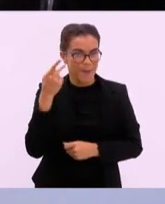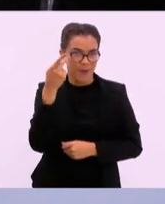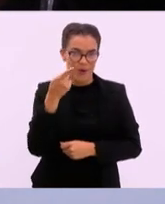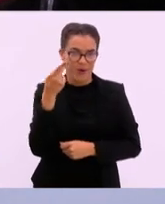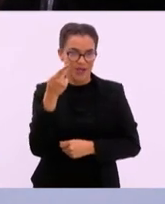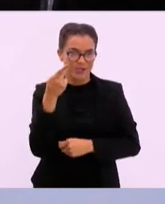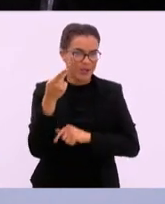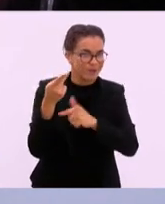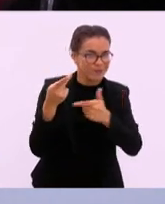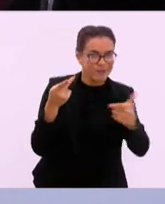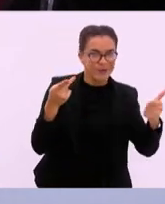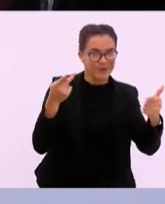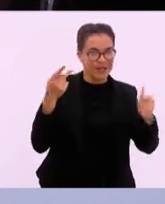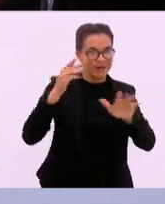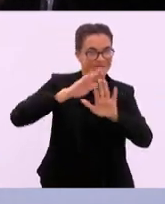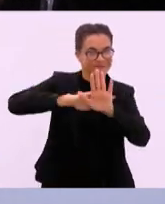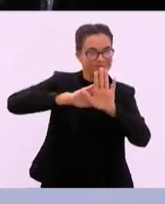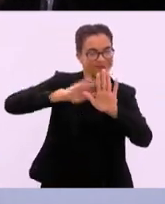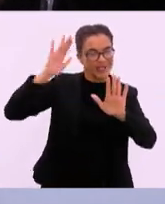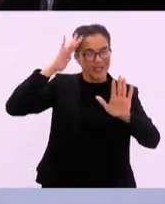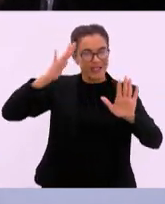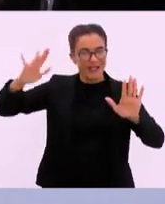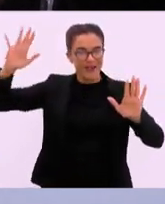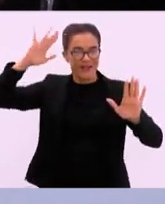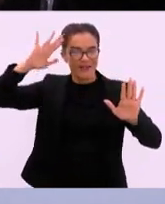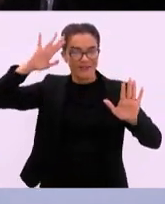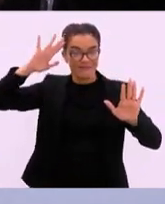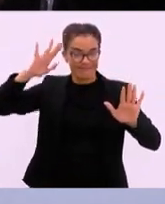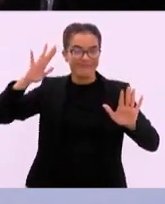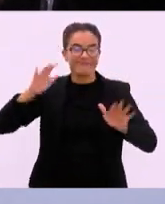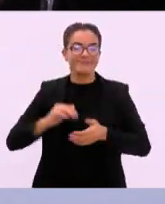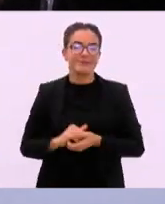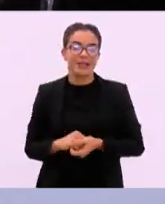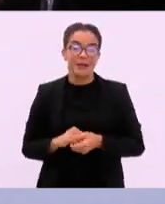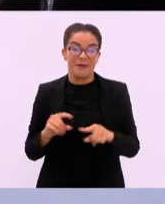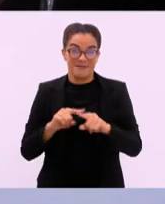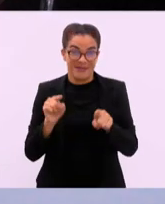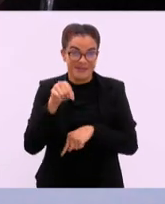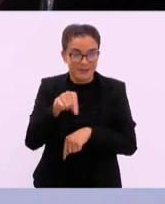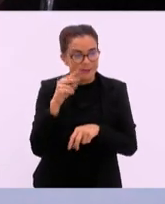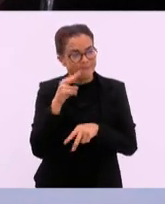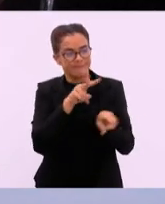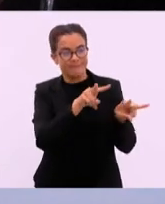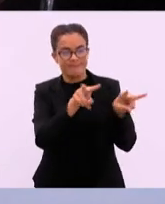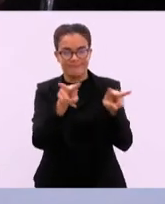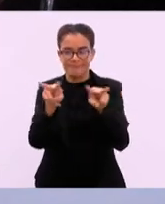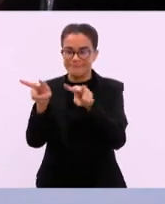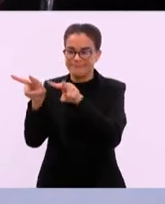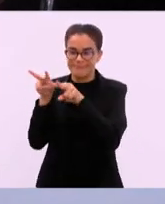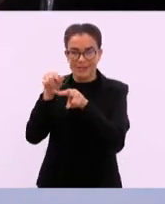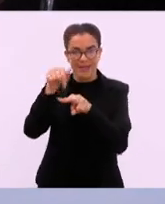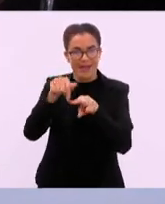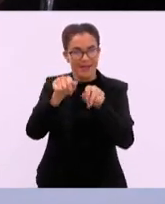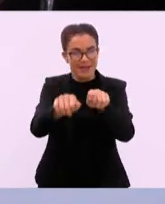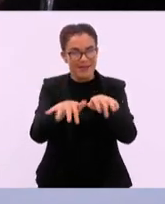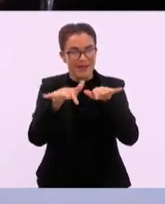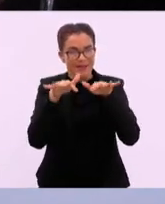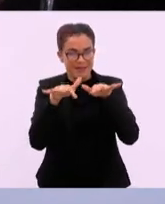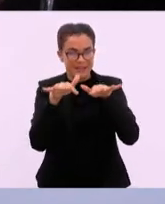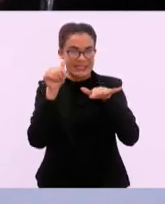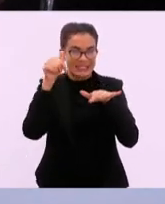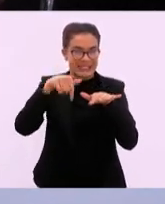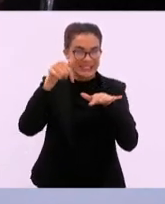sem ideologia. Mas eu vejo que aqui na casa, e estou tirando aqui pelo